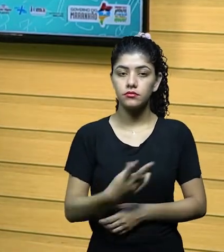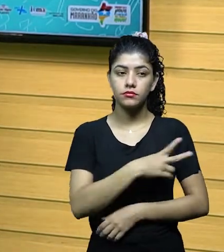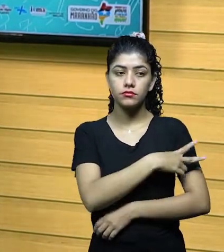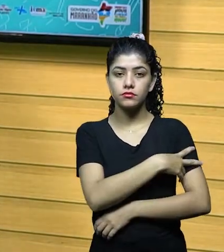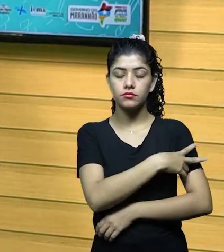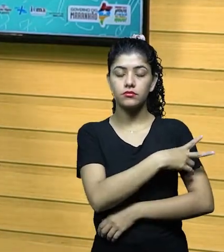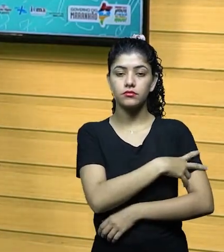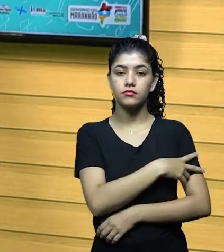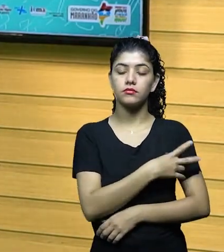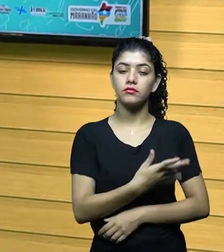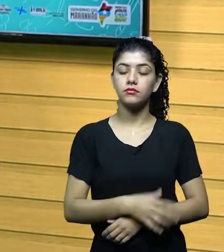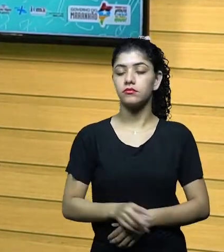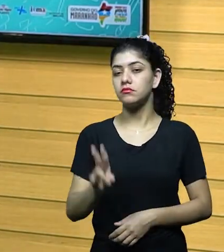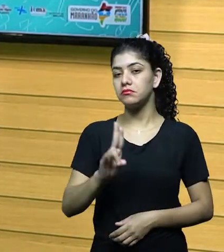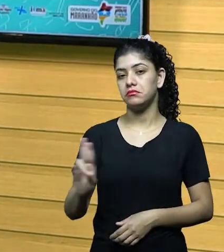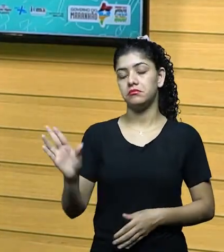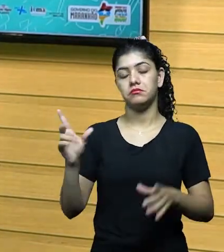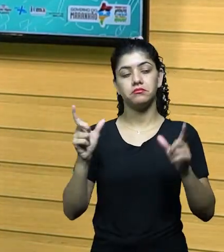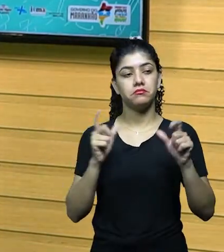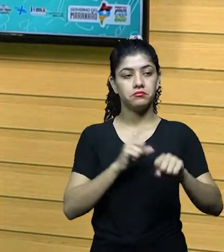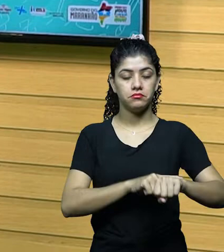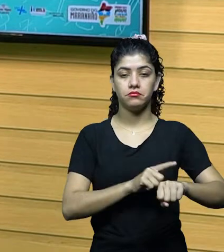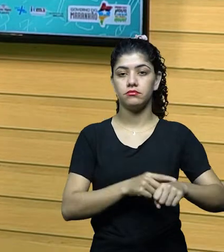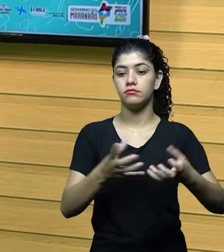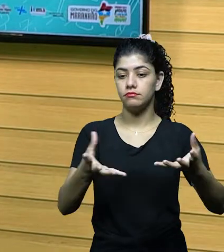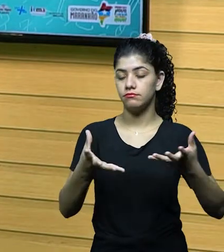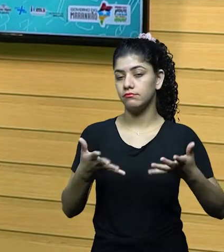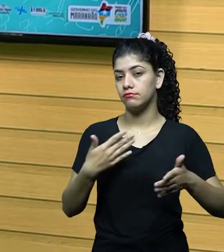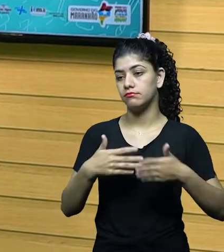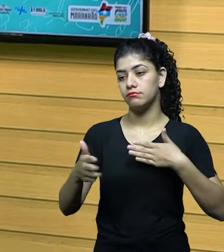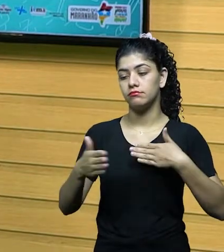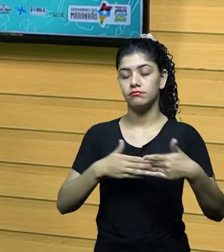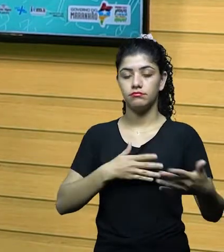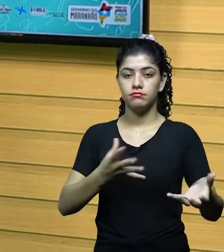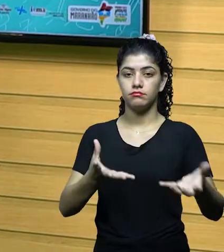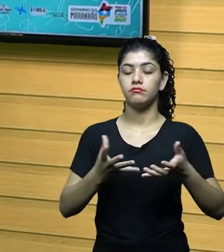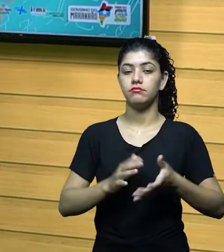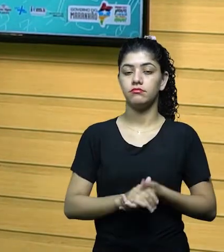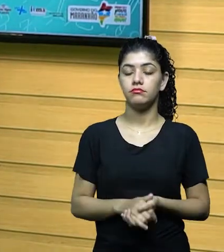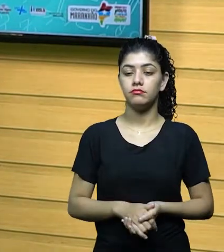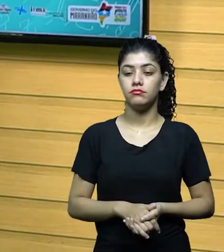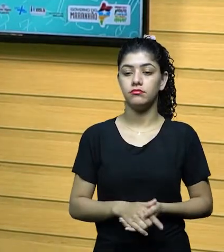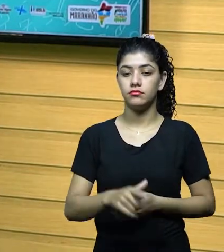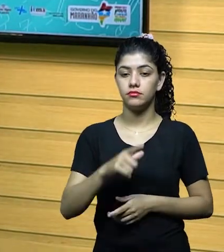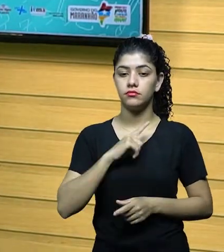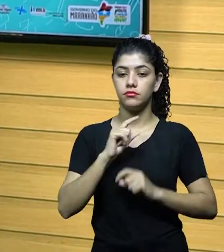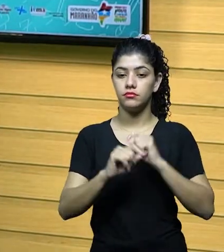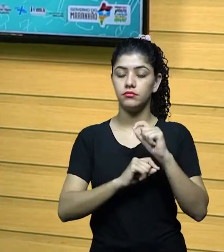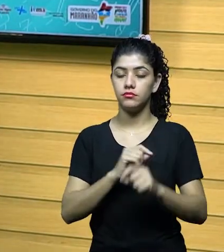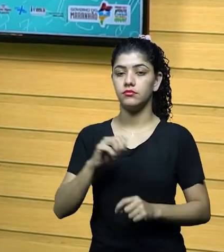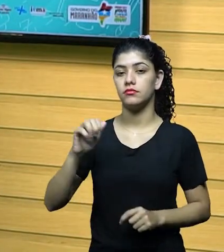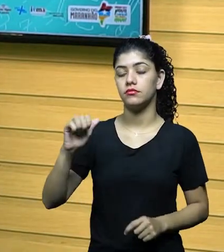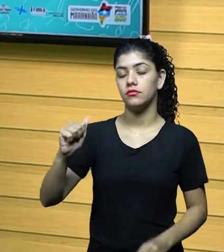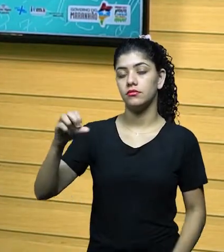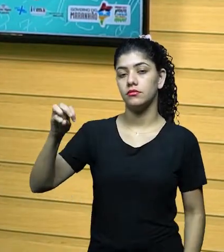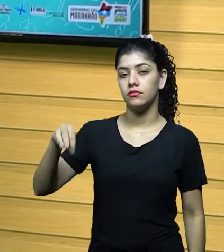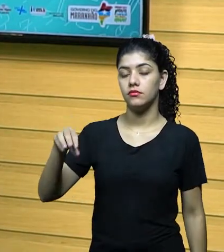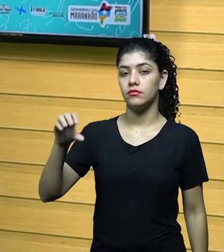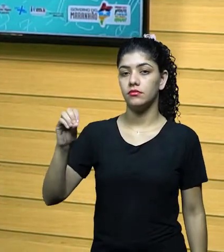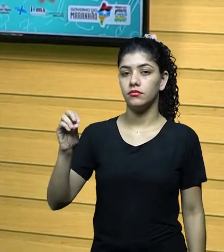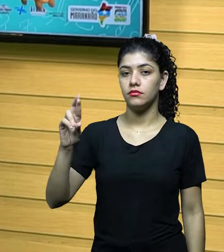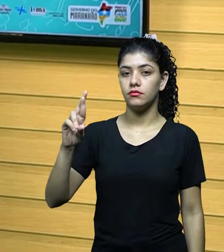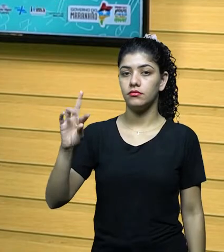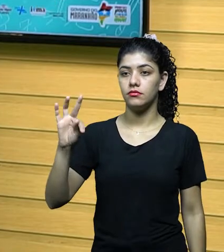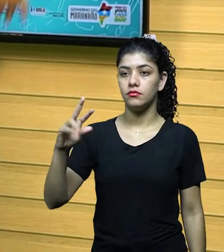É devido ao dono utilizar a hora que ele quiser. Então, quando é feito o débito, há uma amortização de